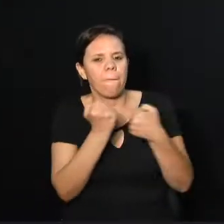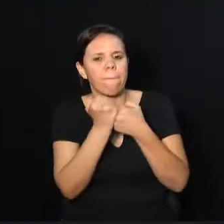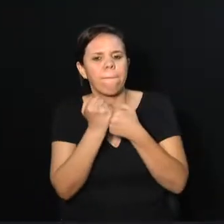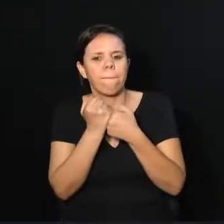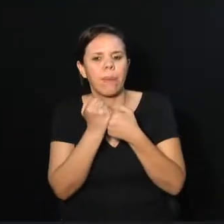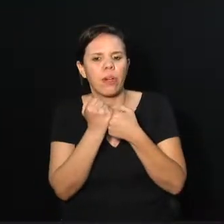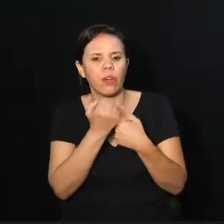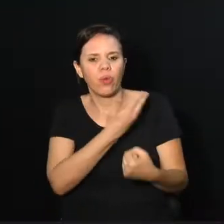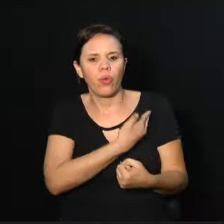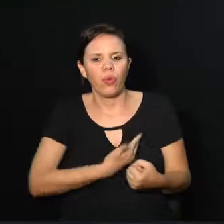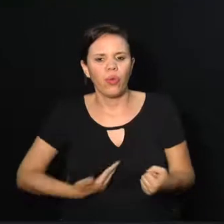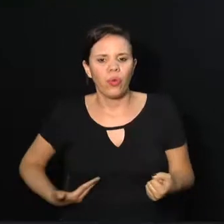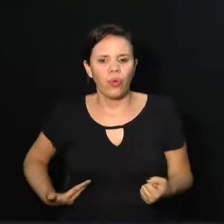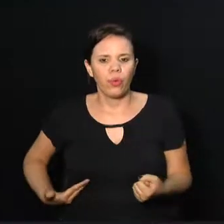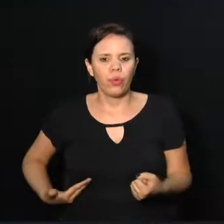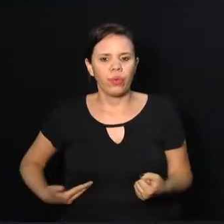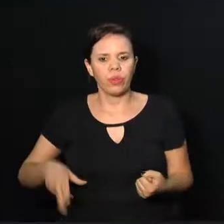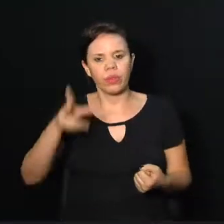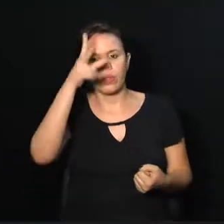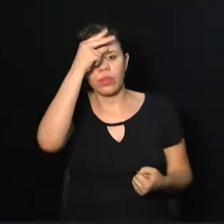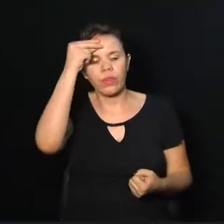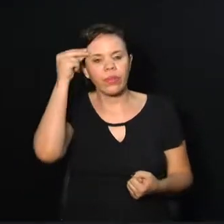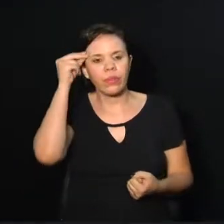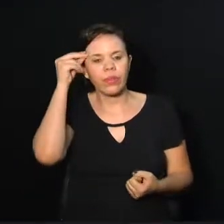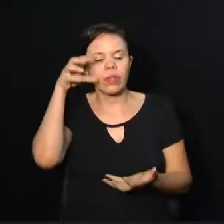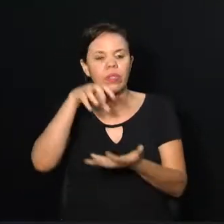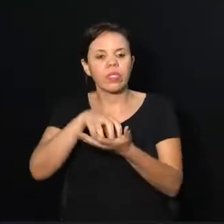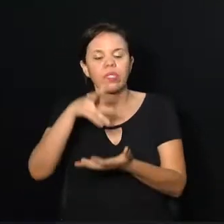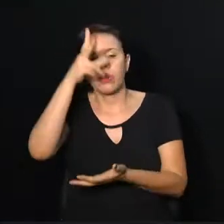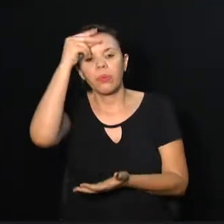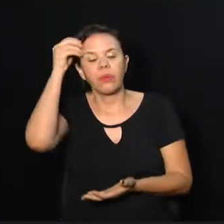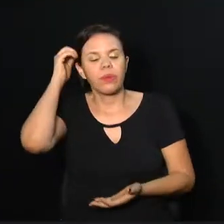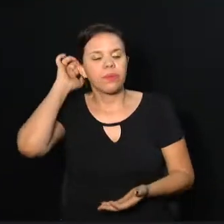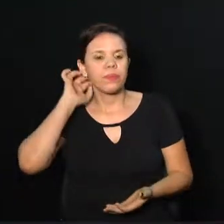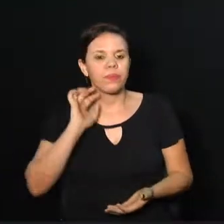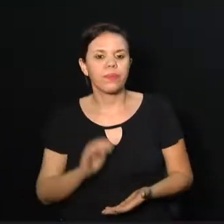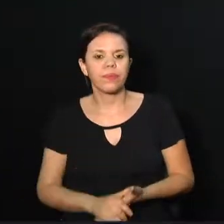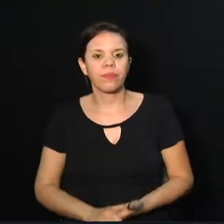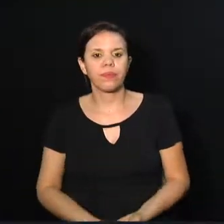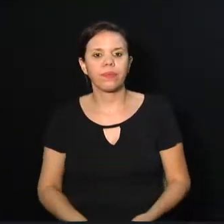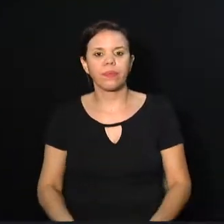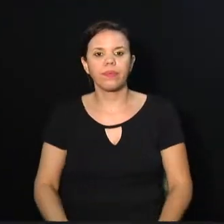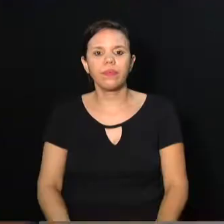do governo público, do setor público? Sim.